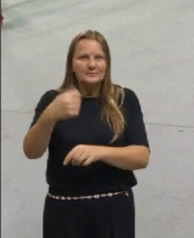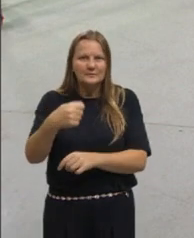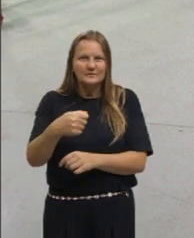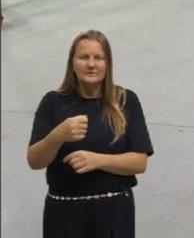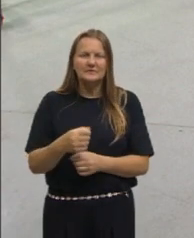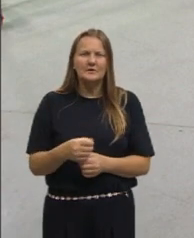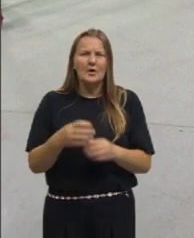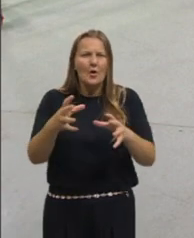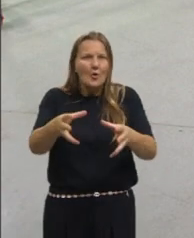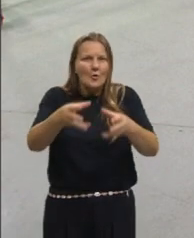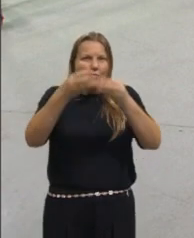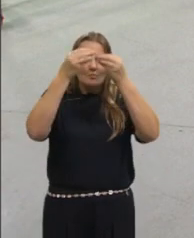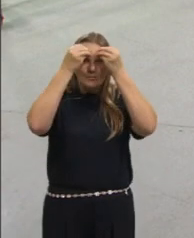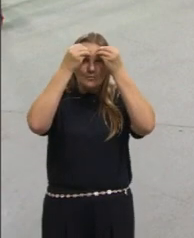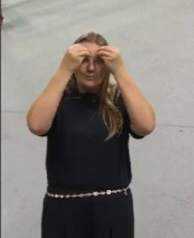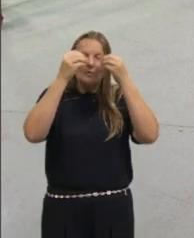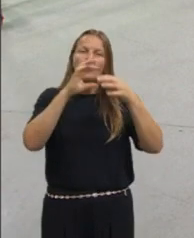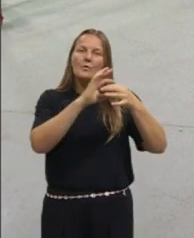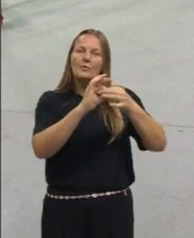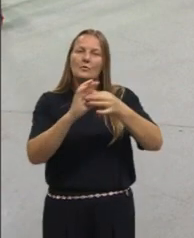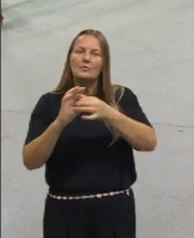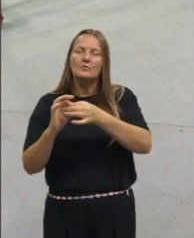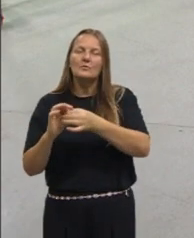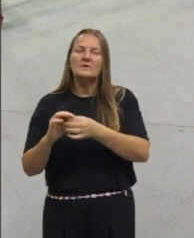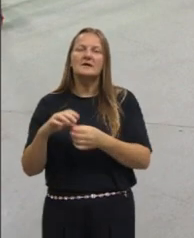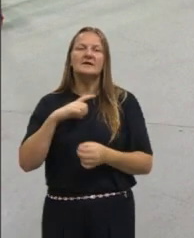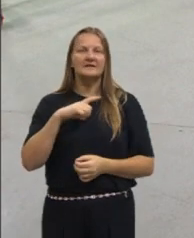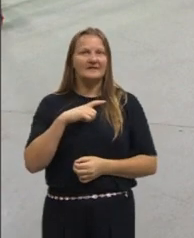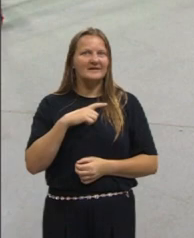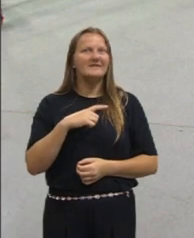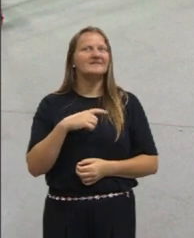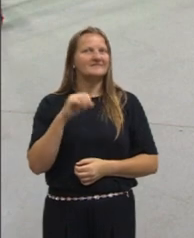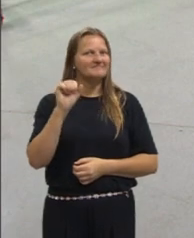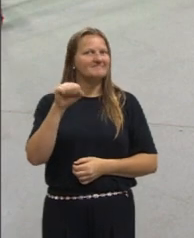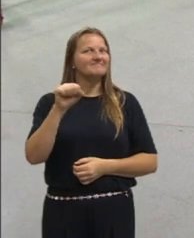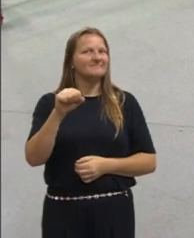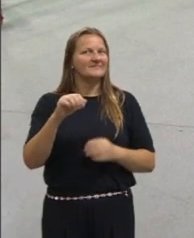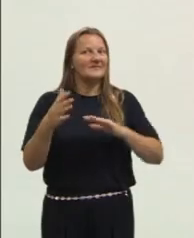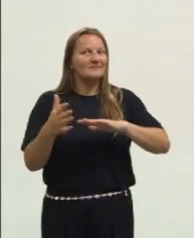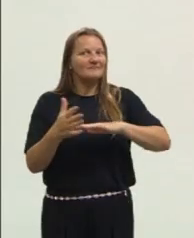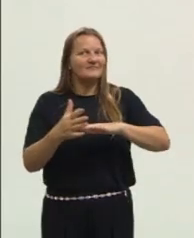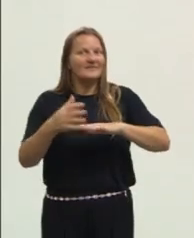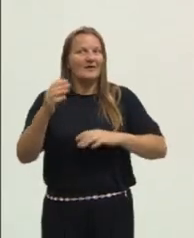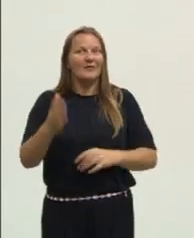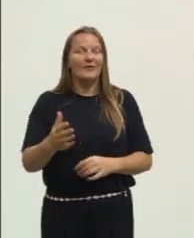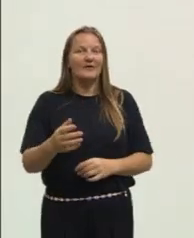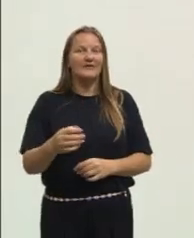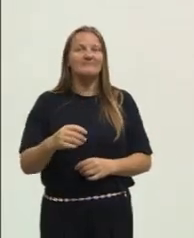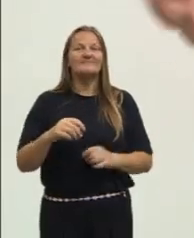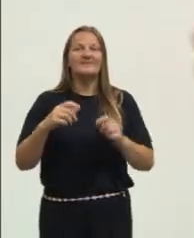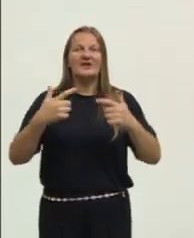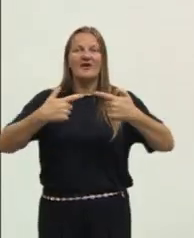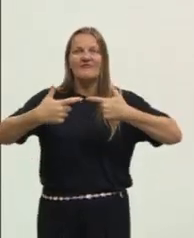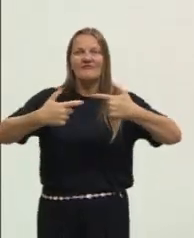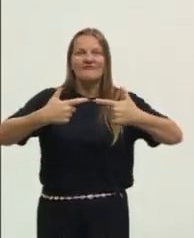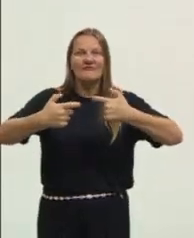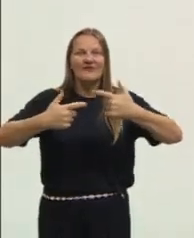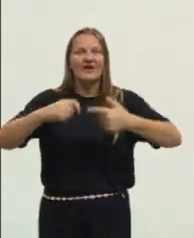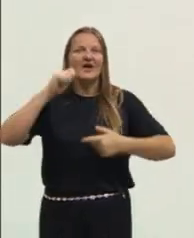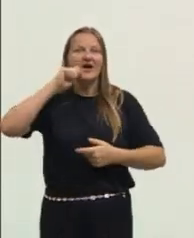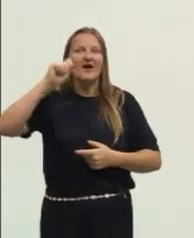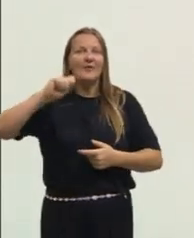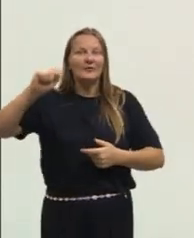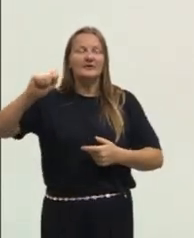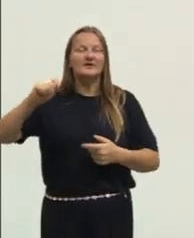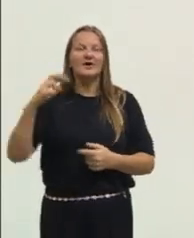apoderar dessa desses conhecimentos contemporâneos caiu uma questão né bem contemporânea que é da guerra da Ucrânia contra a Rússia as